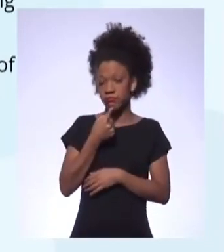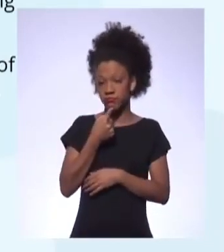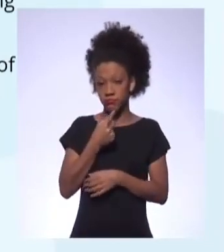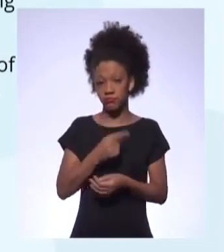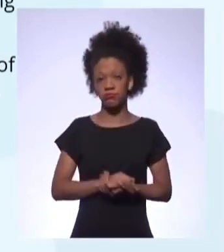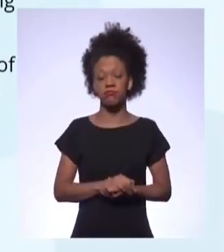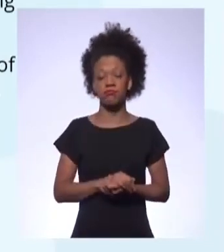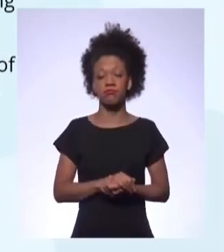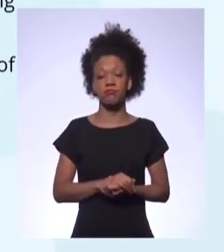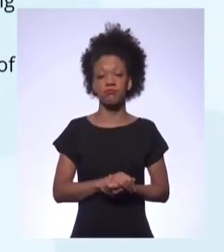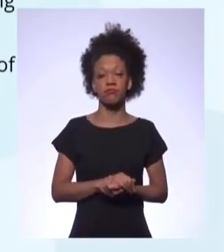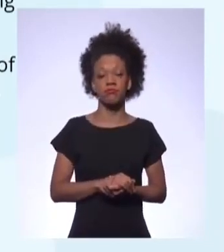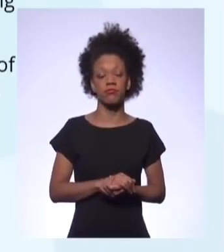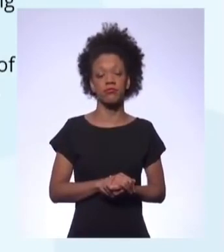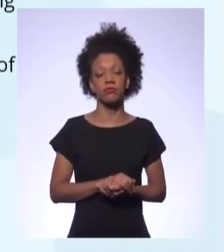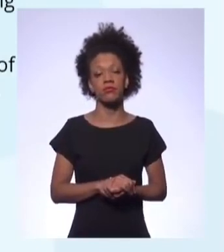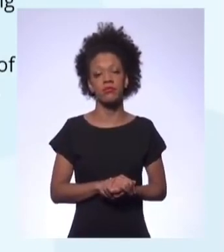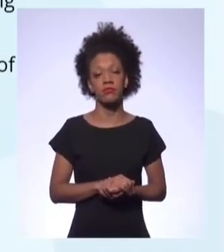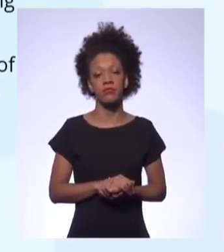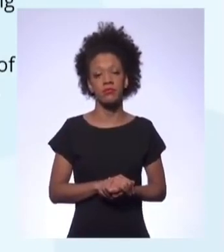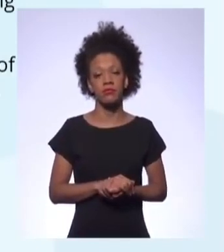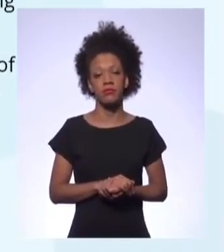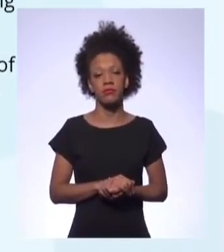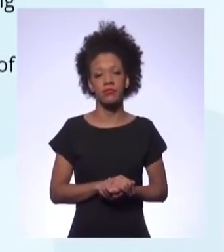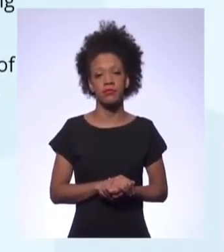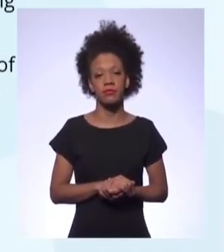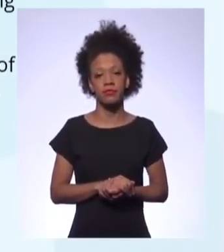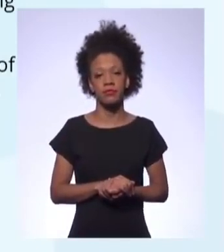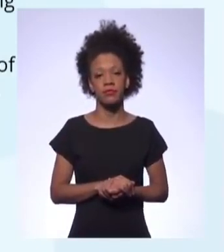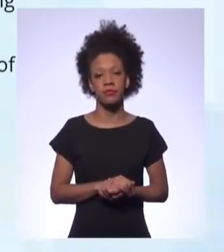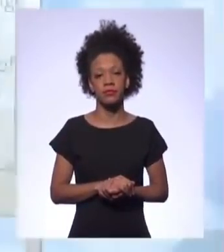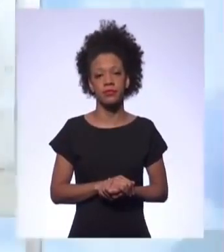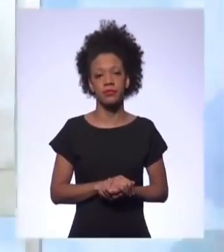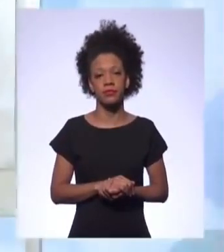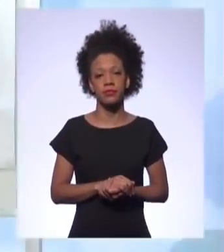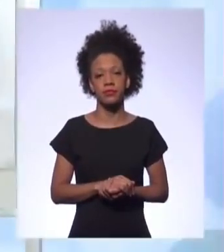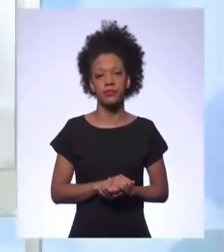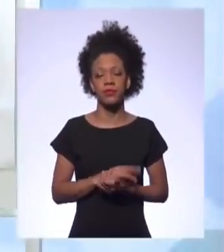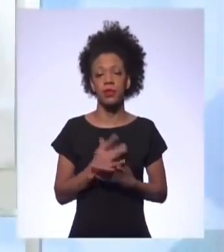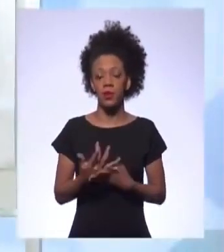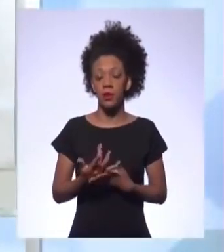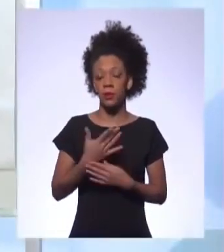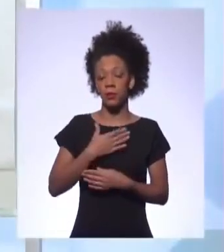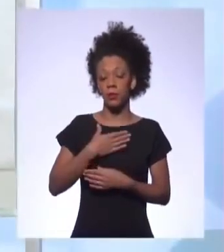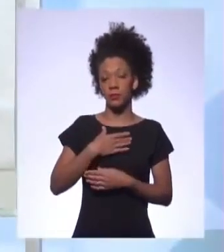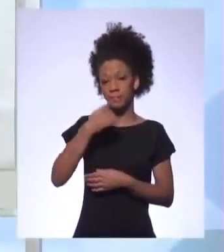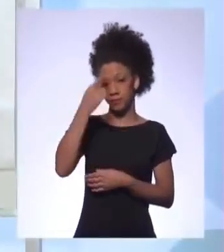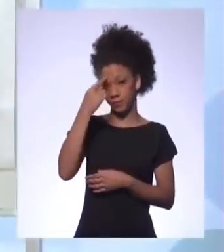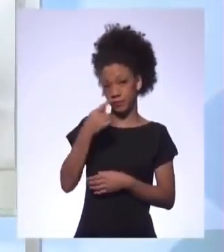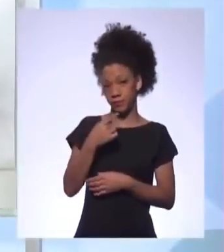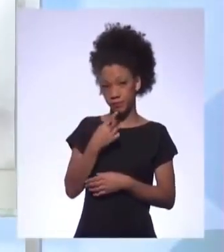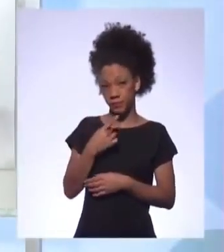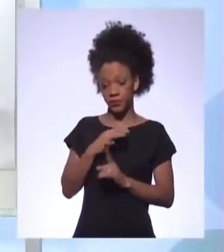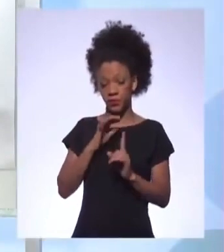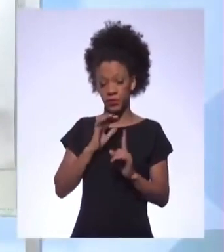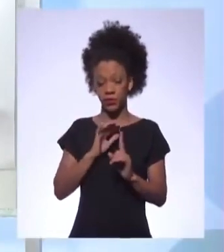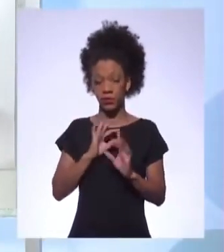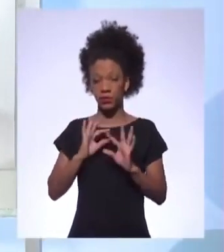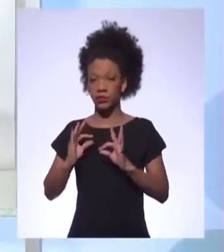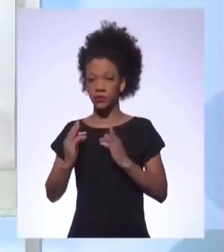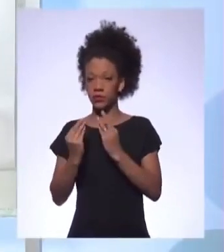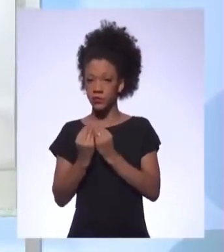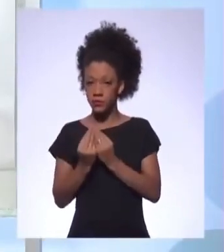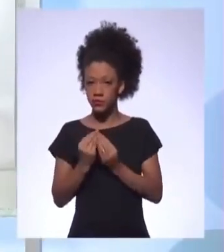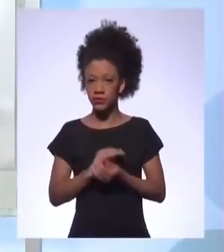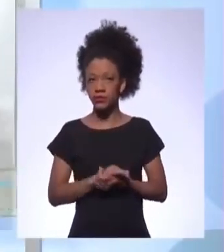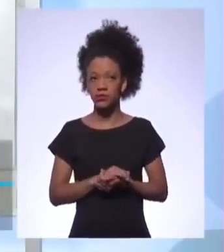the influence of my family and my life experience. Né? Então, a minha personalidade, ela é a influência da minha família,